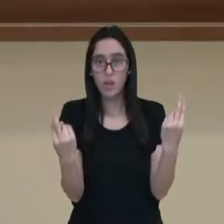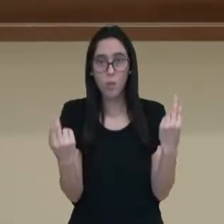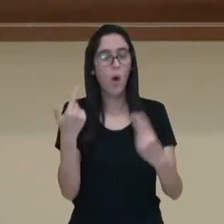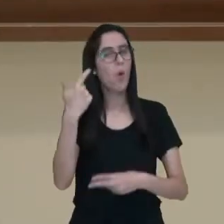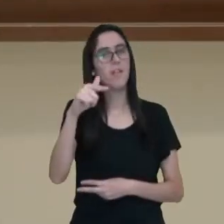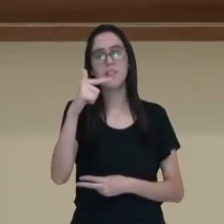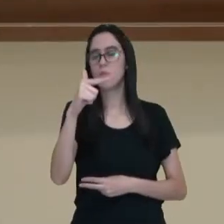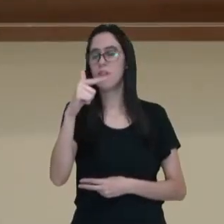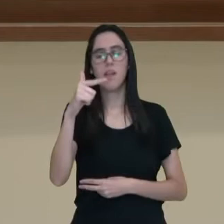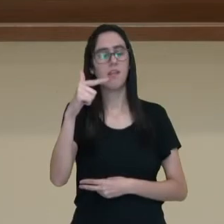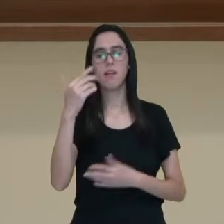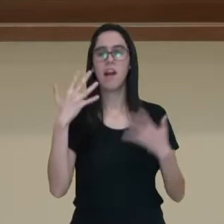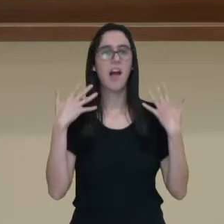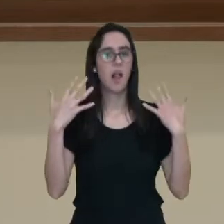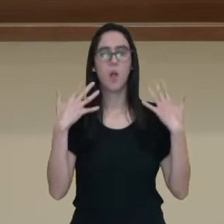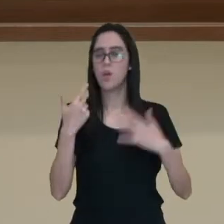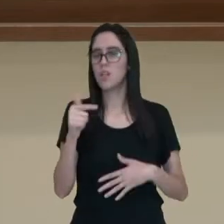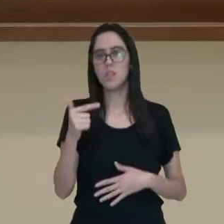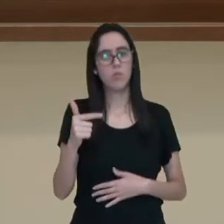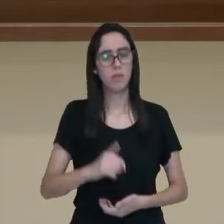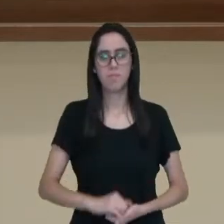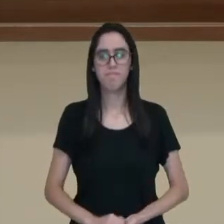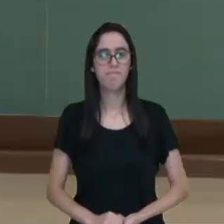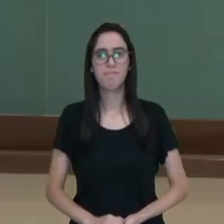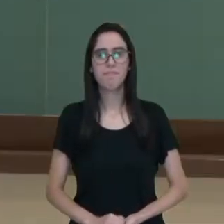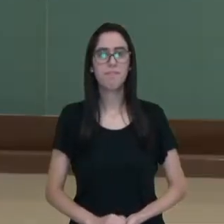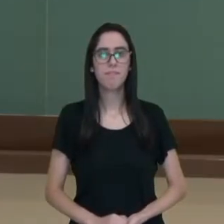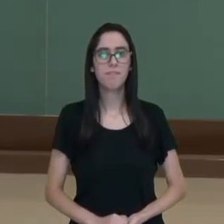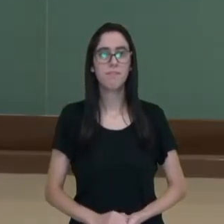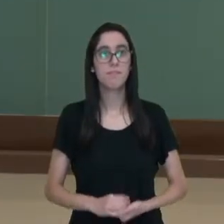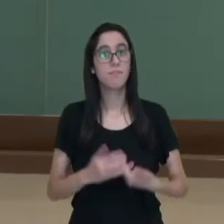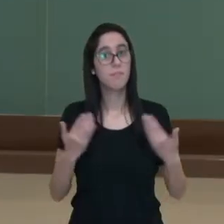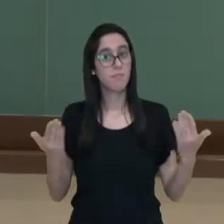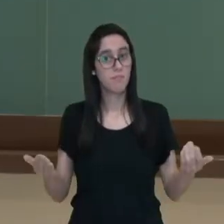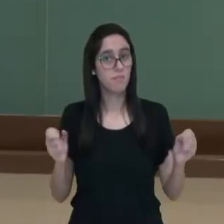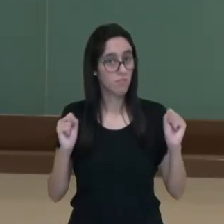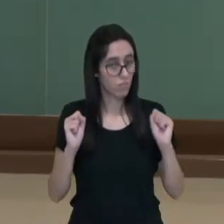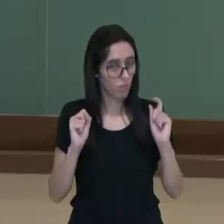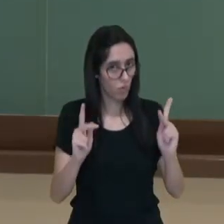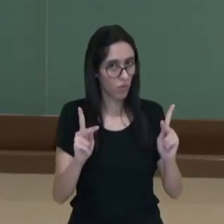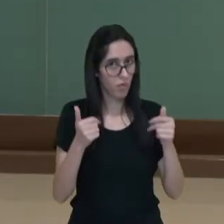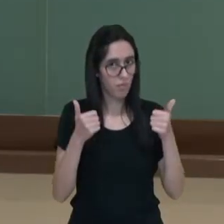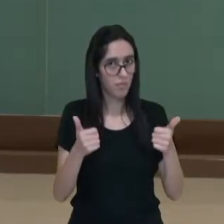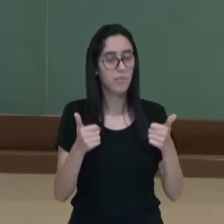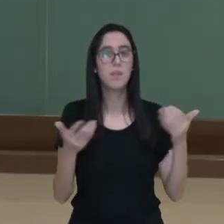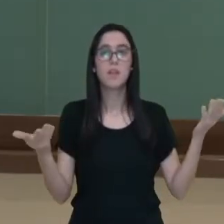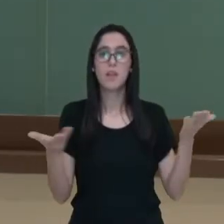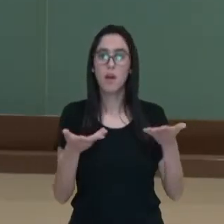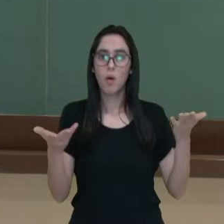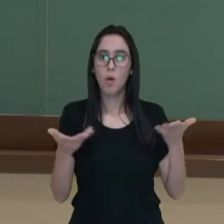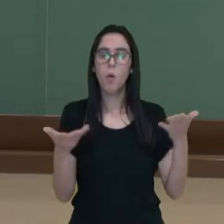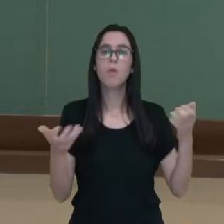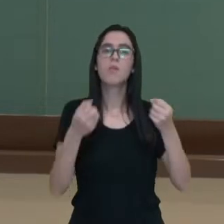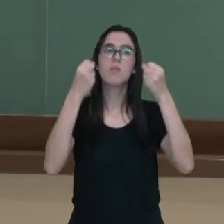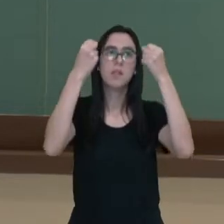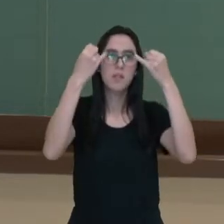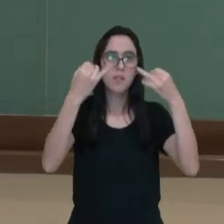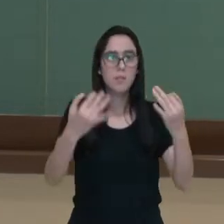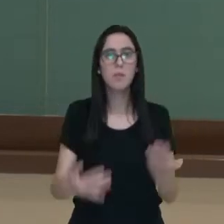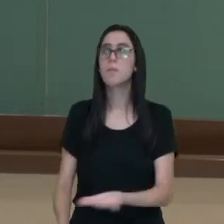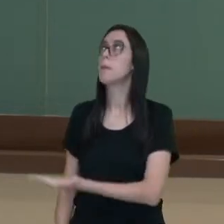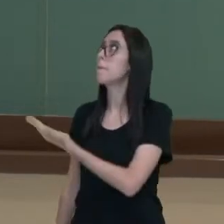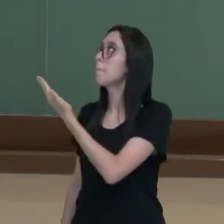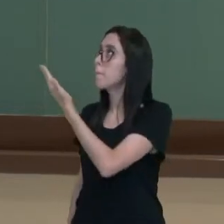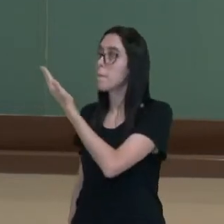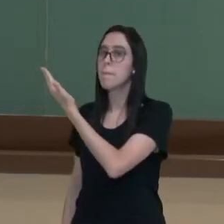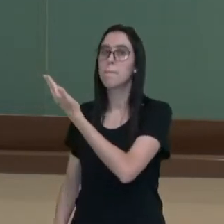calor, independente do valor da temperatura. Então, se você pegou isso, agora nós podemos falar da lei zero